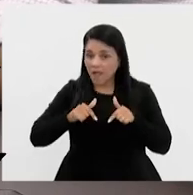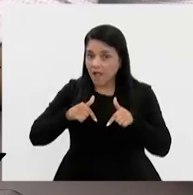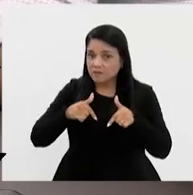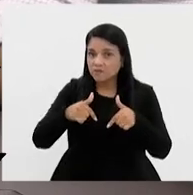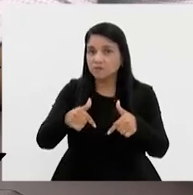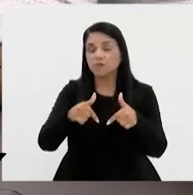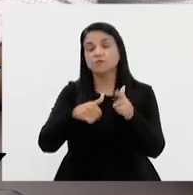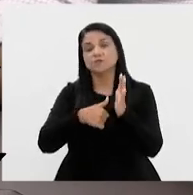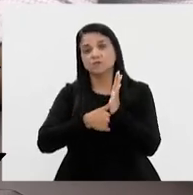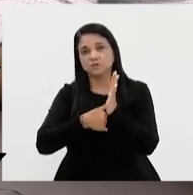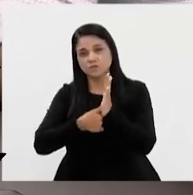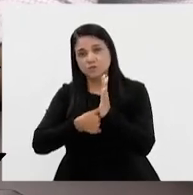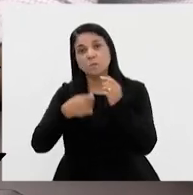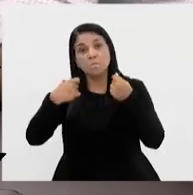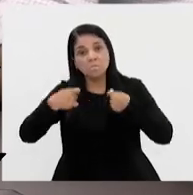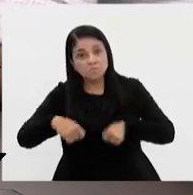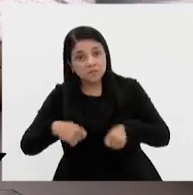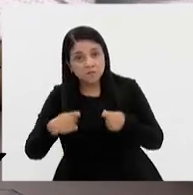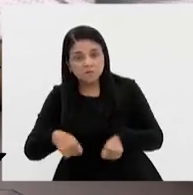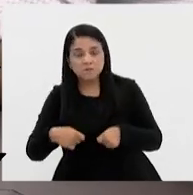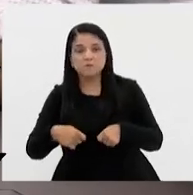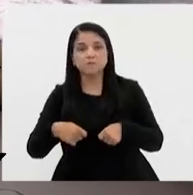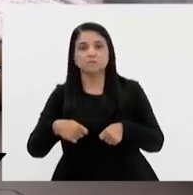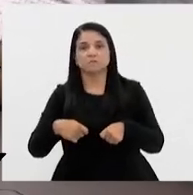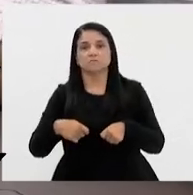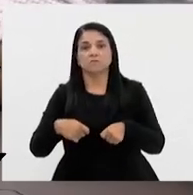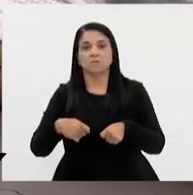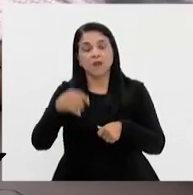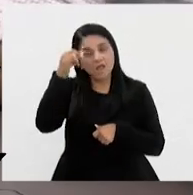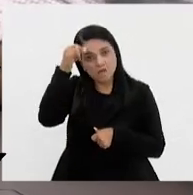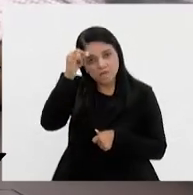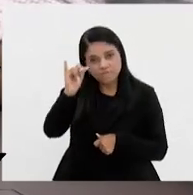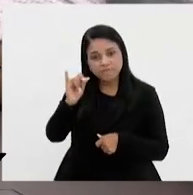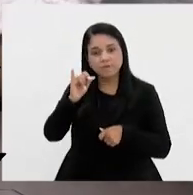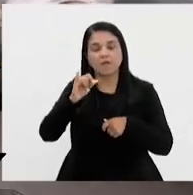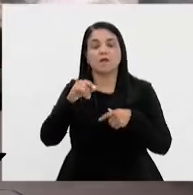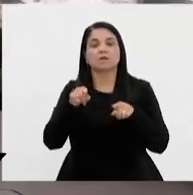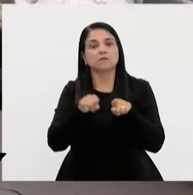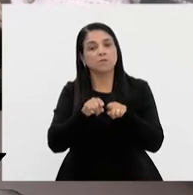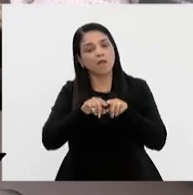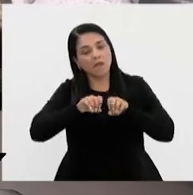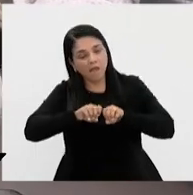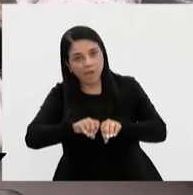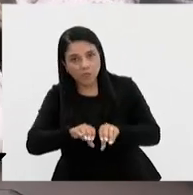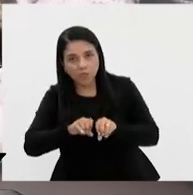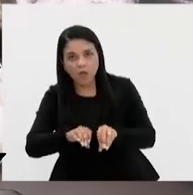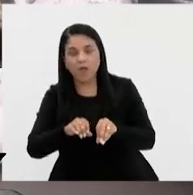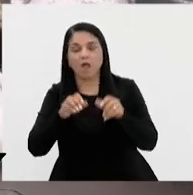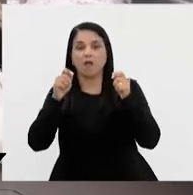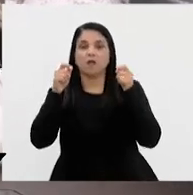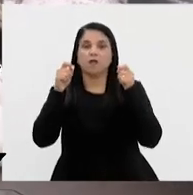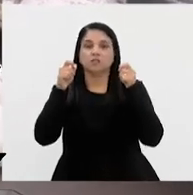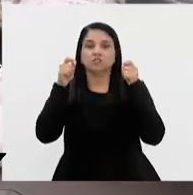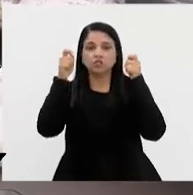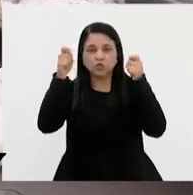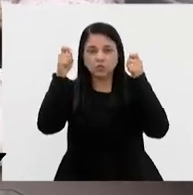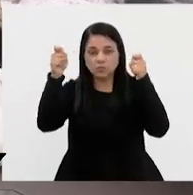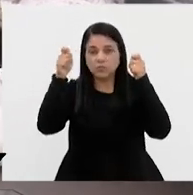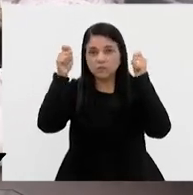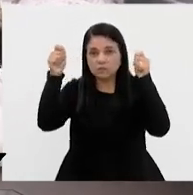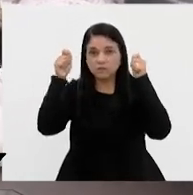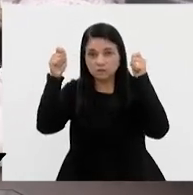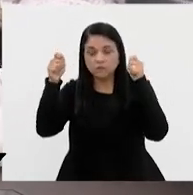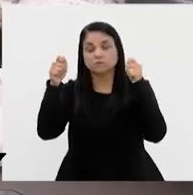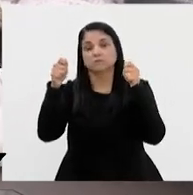clubes devem fazer, deputada Célia Jordão, para prevenir, educar, etc., etc., exatamente para evitar...